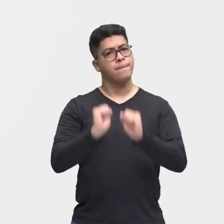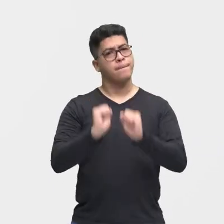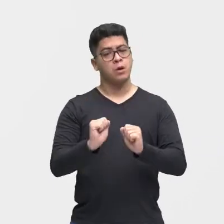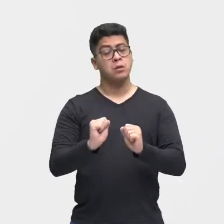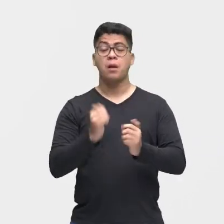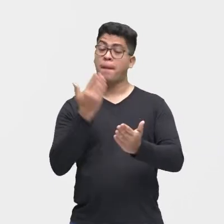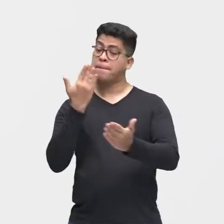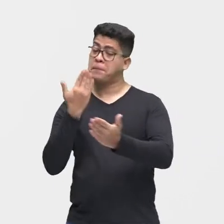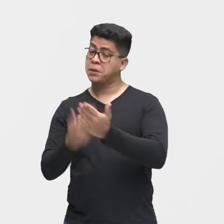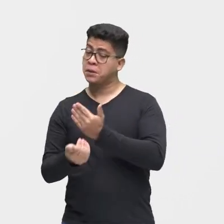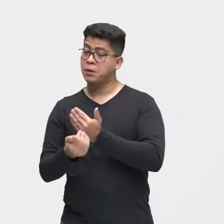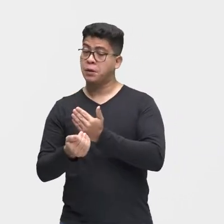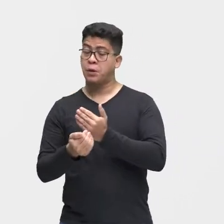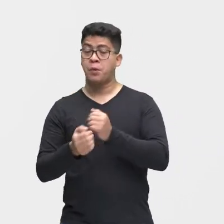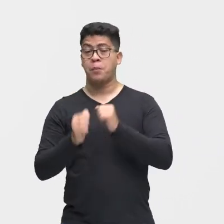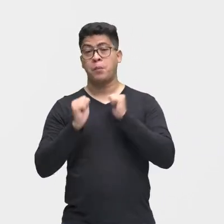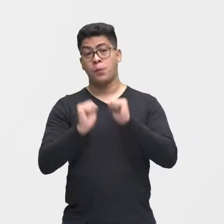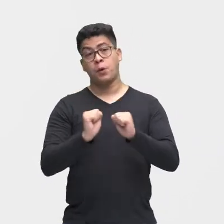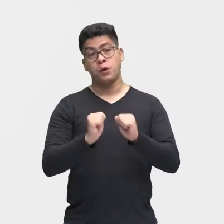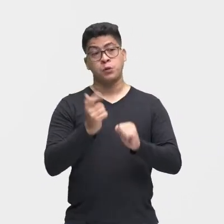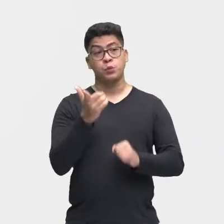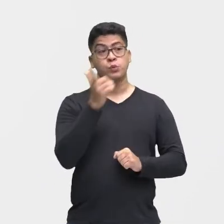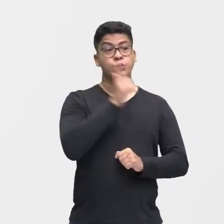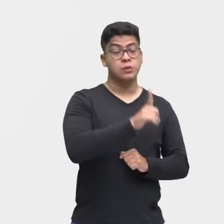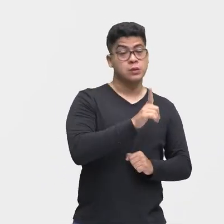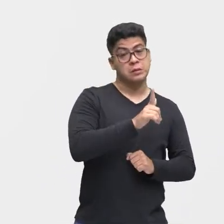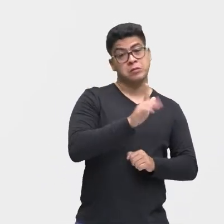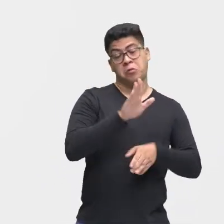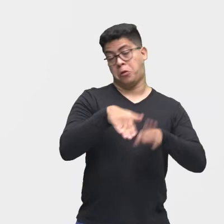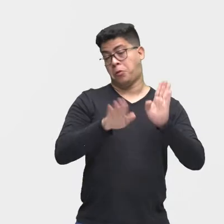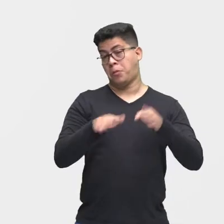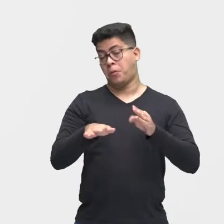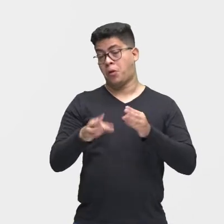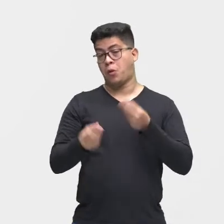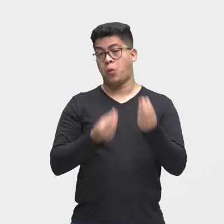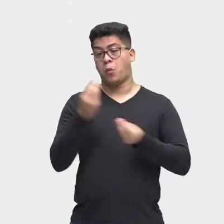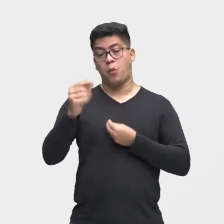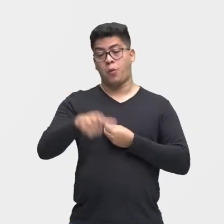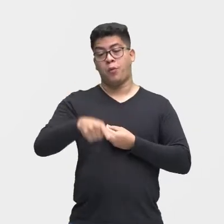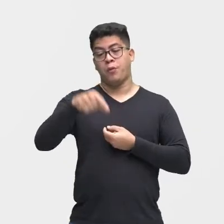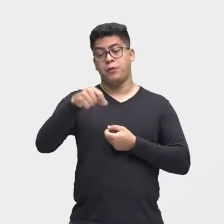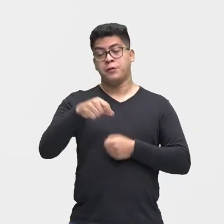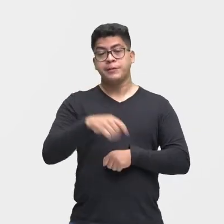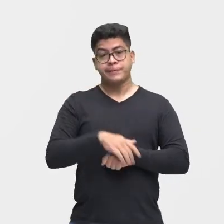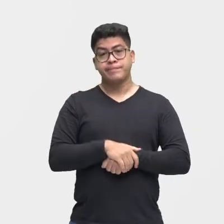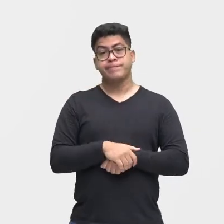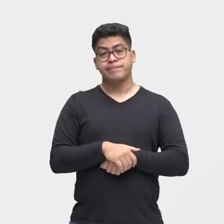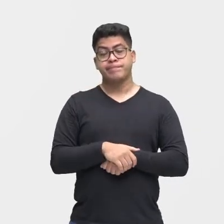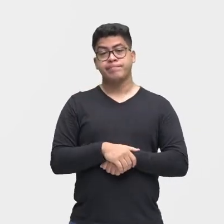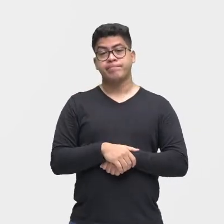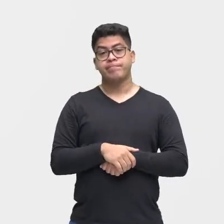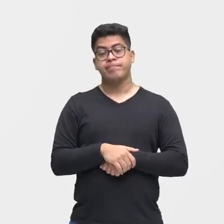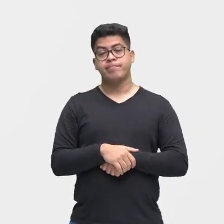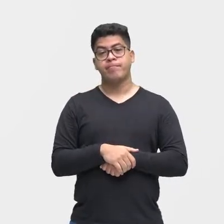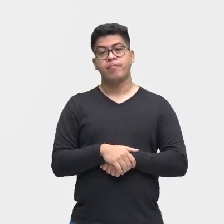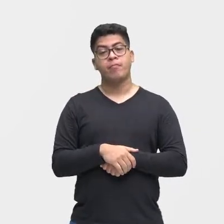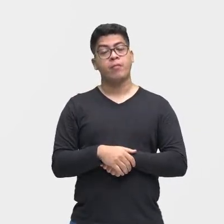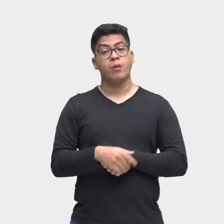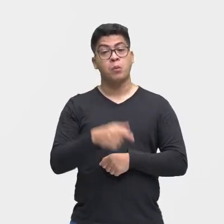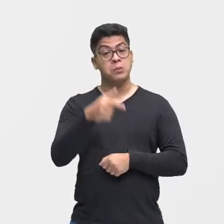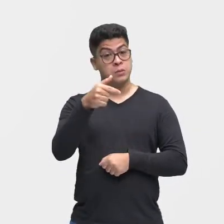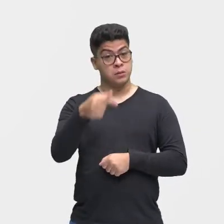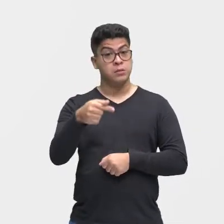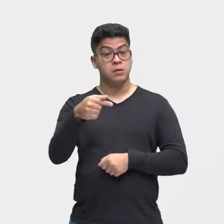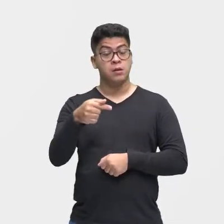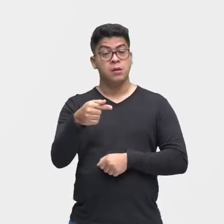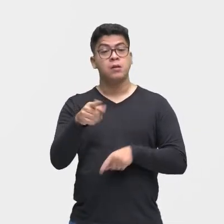você pode perder de acordo com as suas a habilidade de antecipação que eu falei para vocês anteriormente